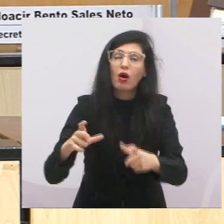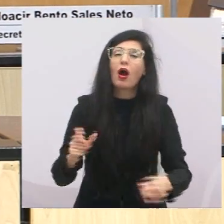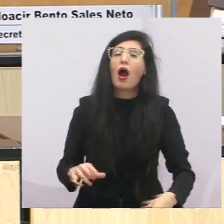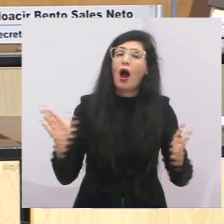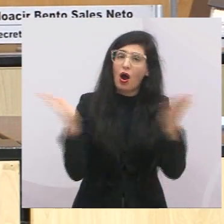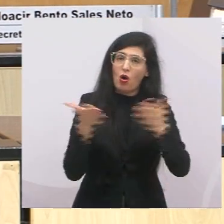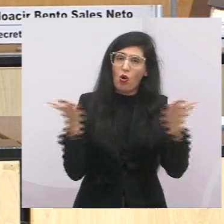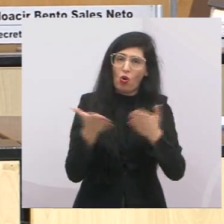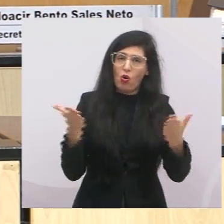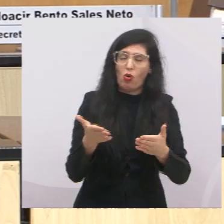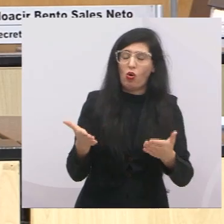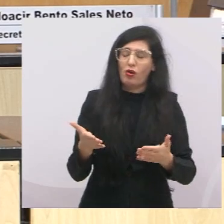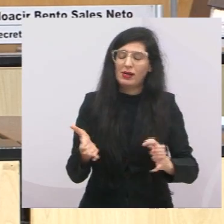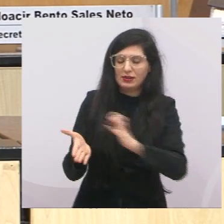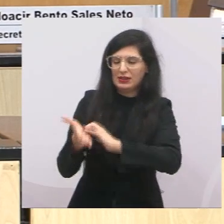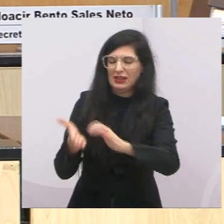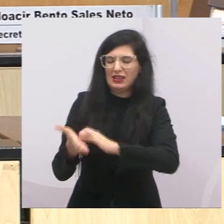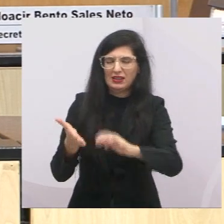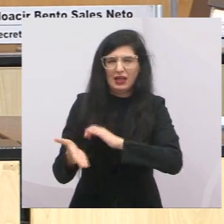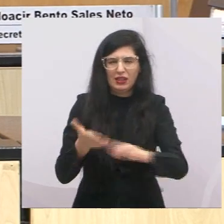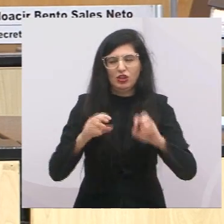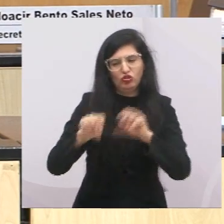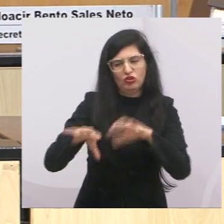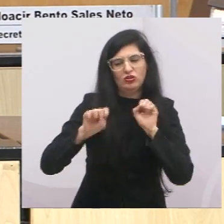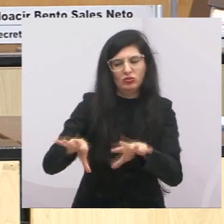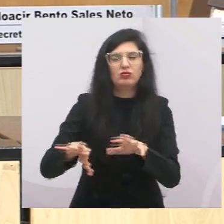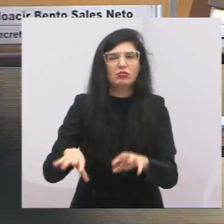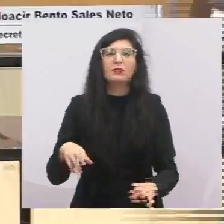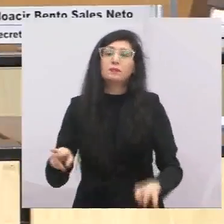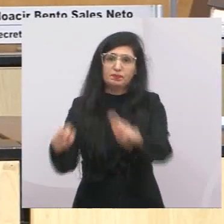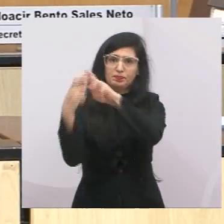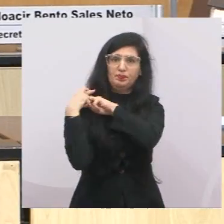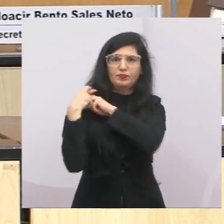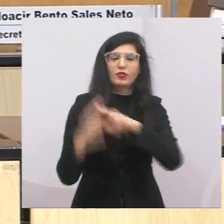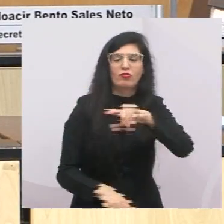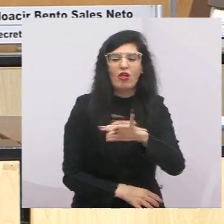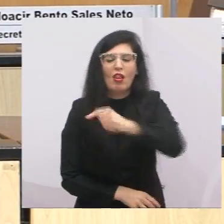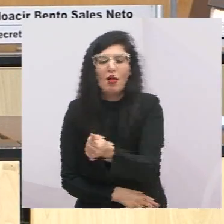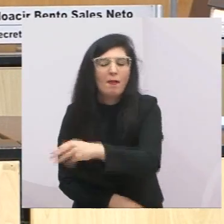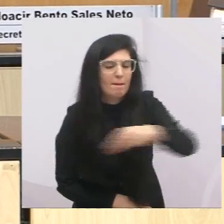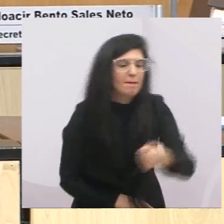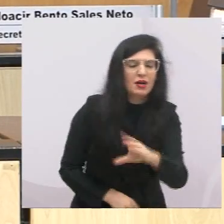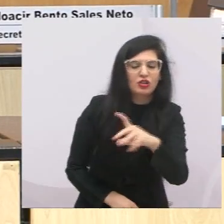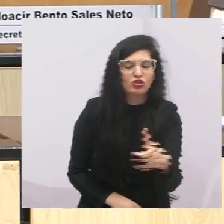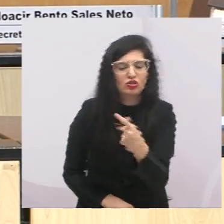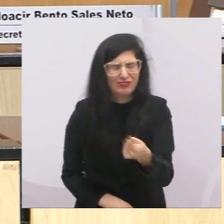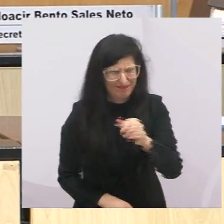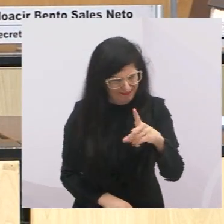Municipalidade, considerando que na região do Jardim Flórida, Jardim Emília, Vila Machado, Terras da Conceição